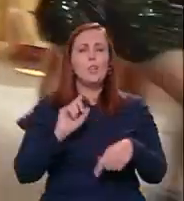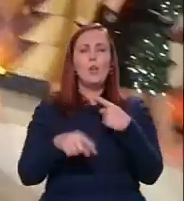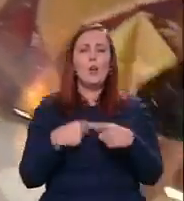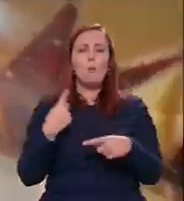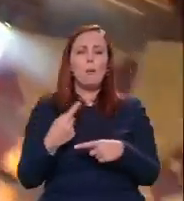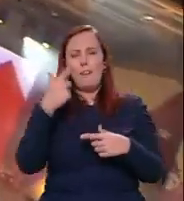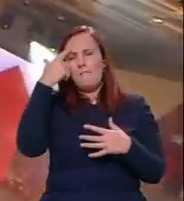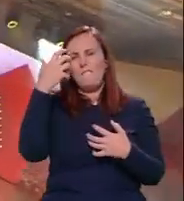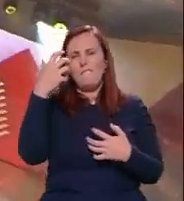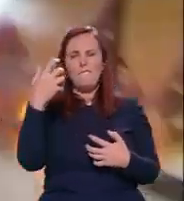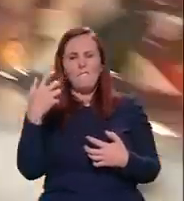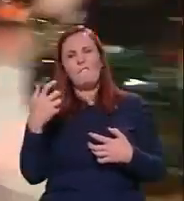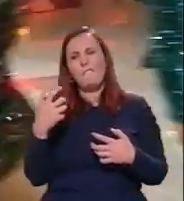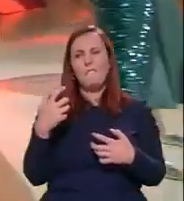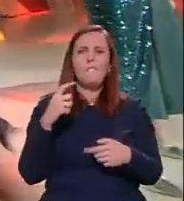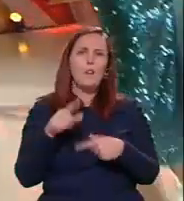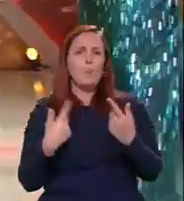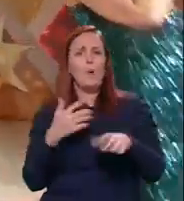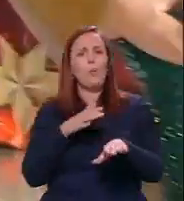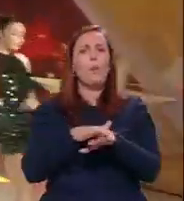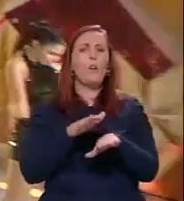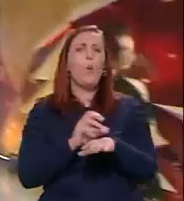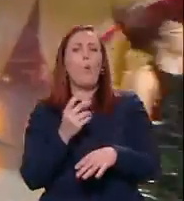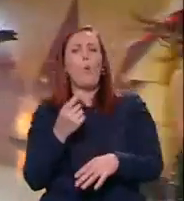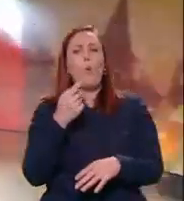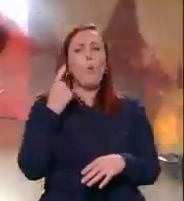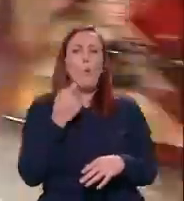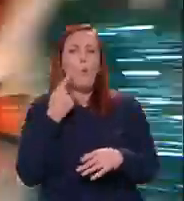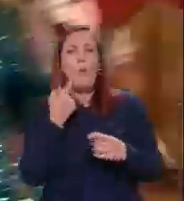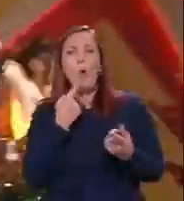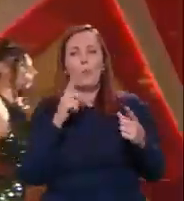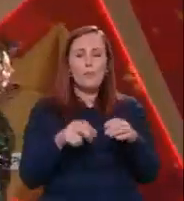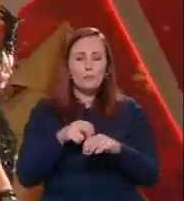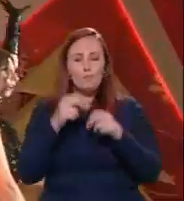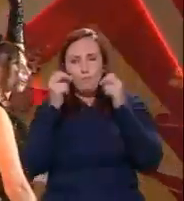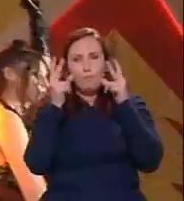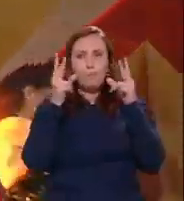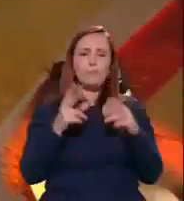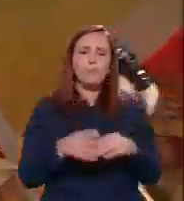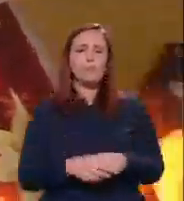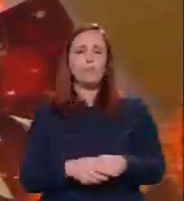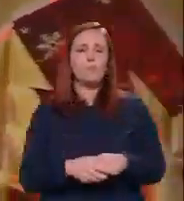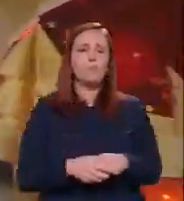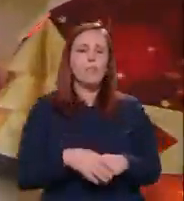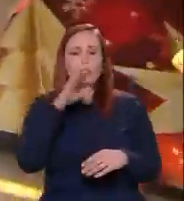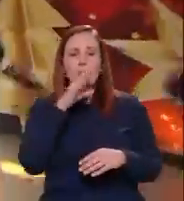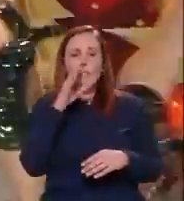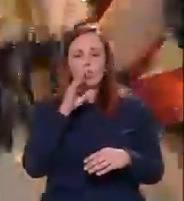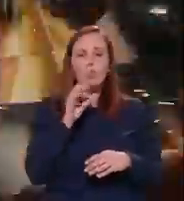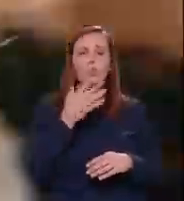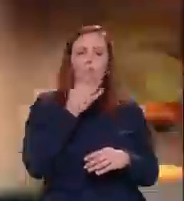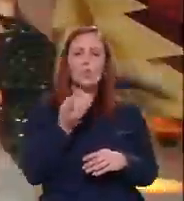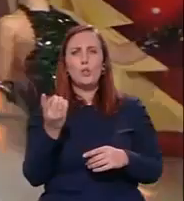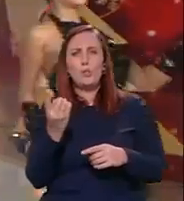Depois vem a ressaca, só terça ou quarta é que voltas a levantar. Cada vez que vais sozinho